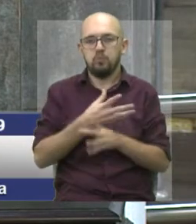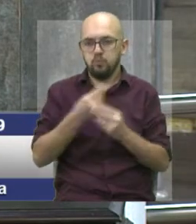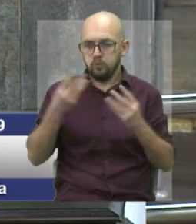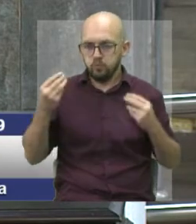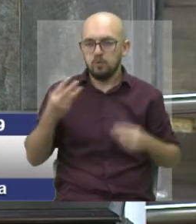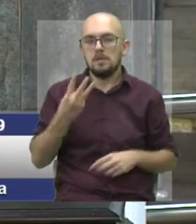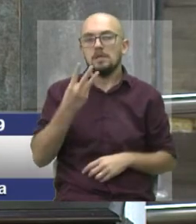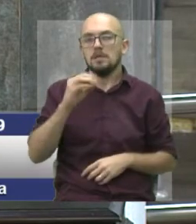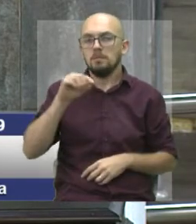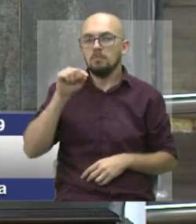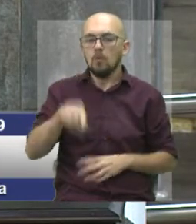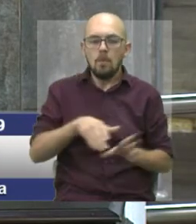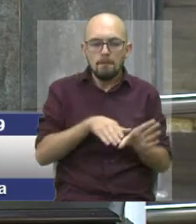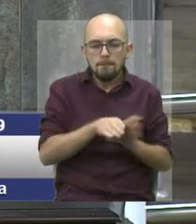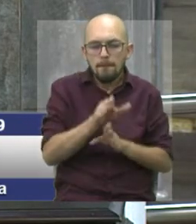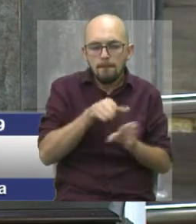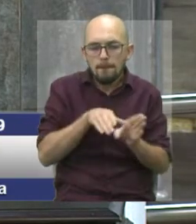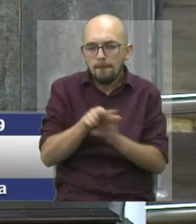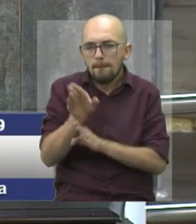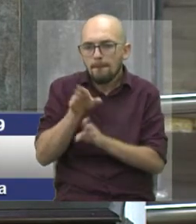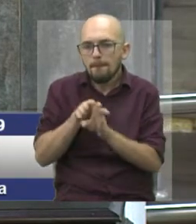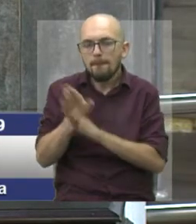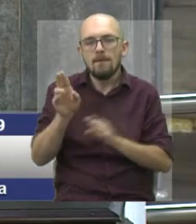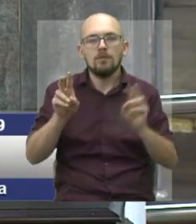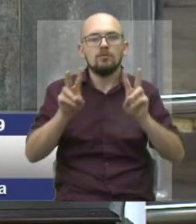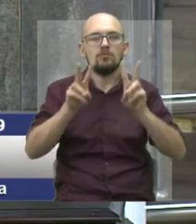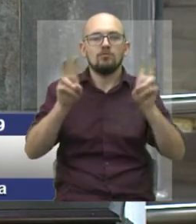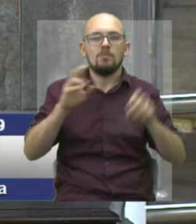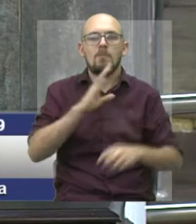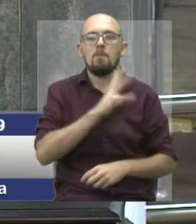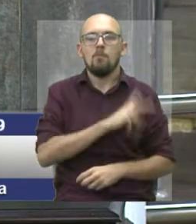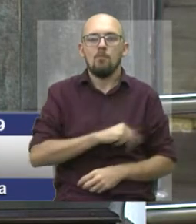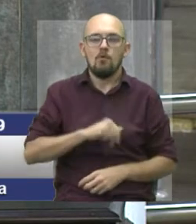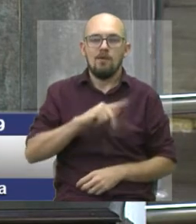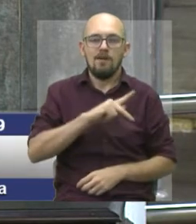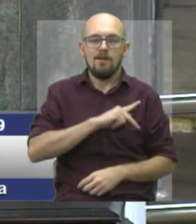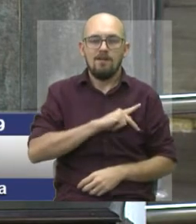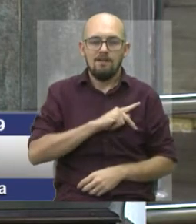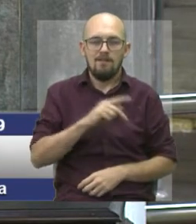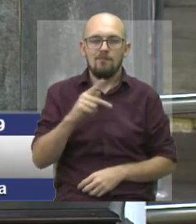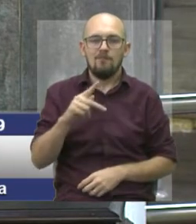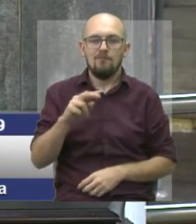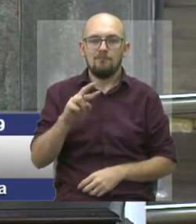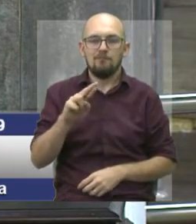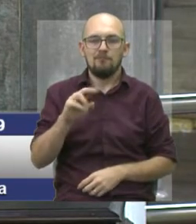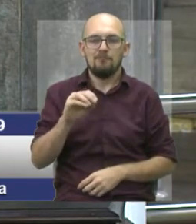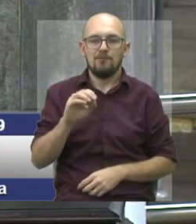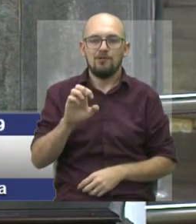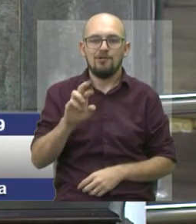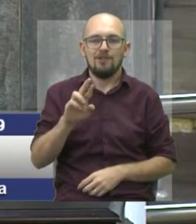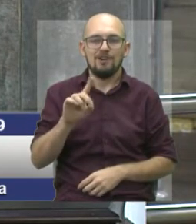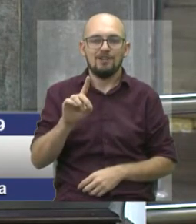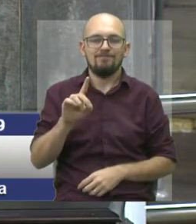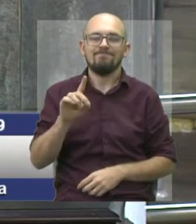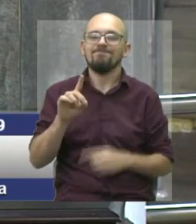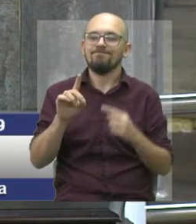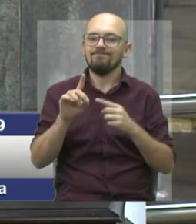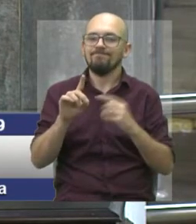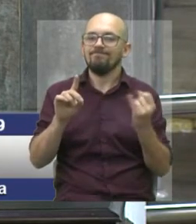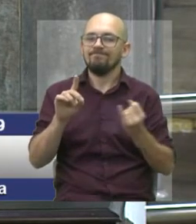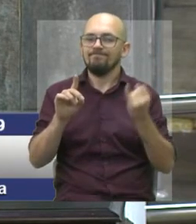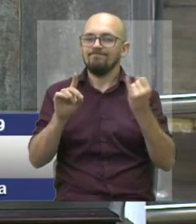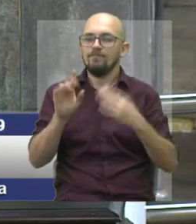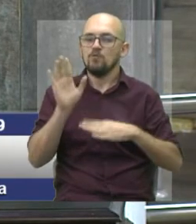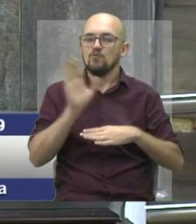pelos ensinamentos do PROERD. E a gente sabe da importância disso na formação e